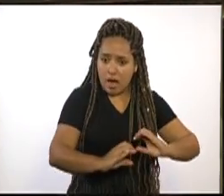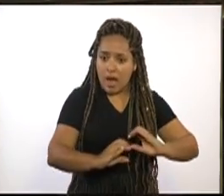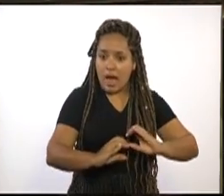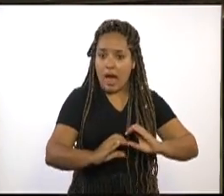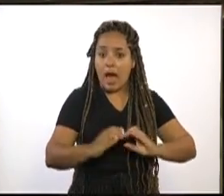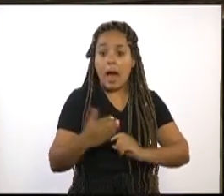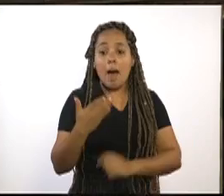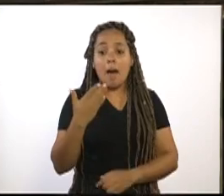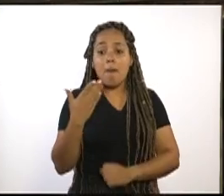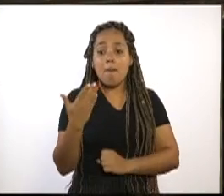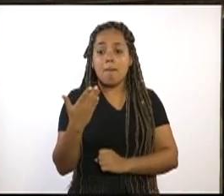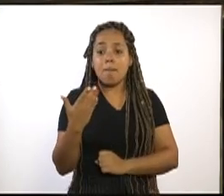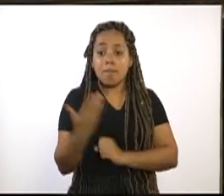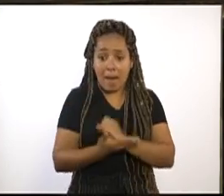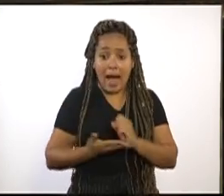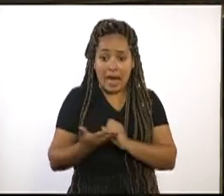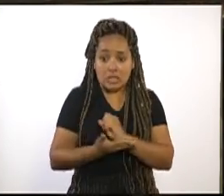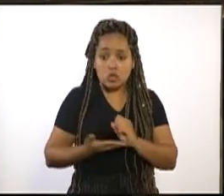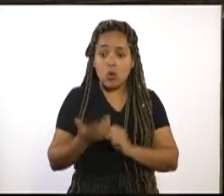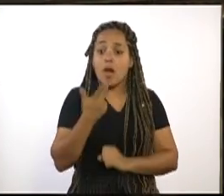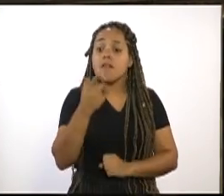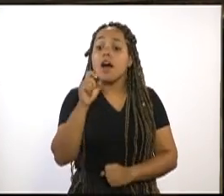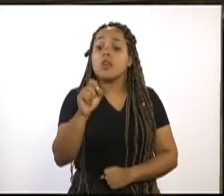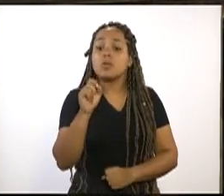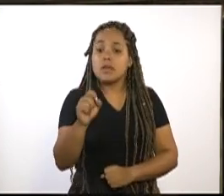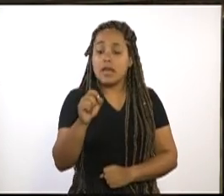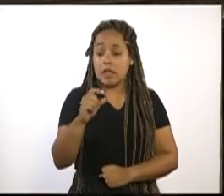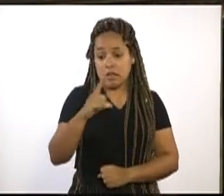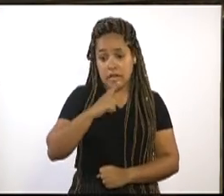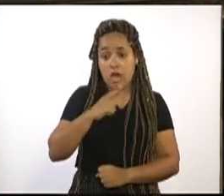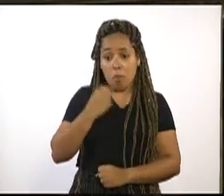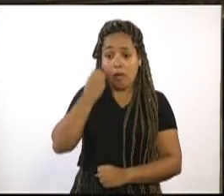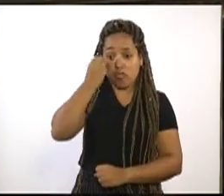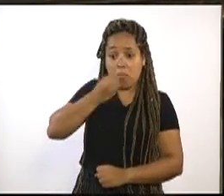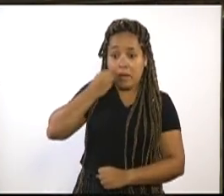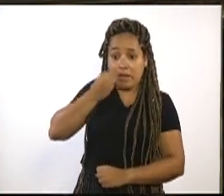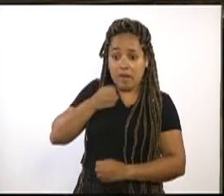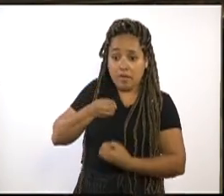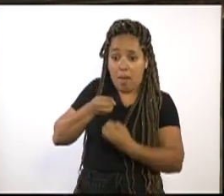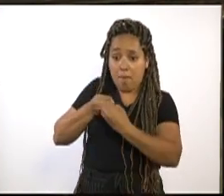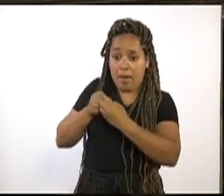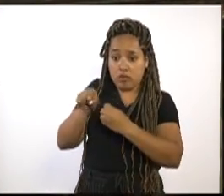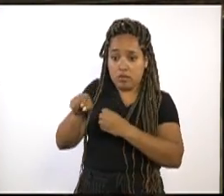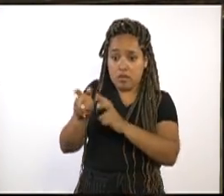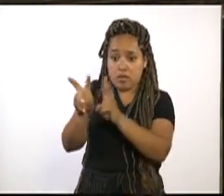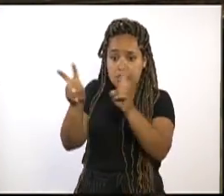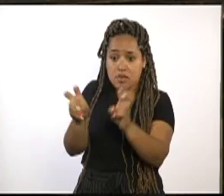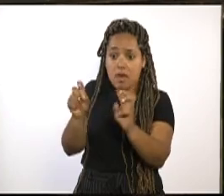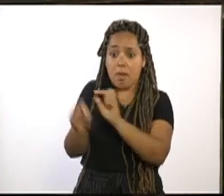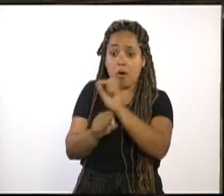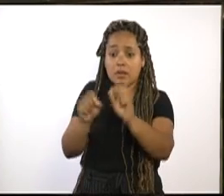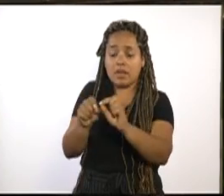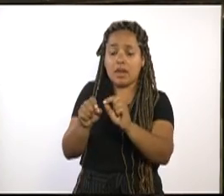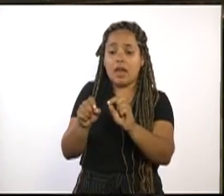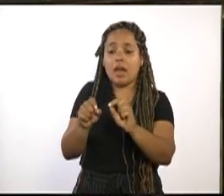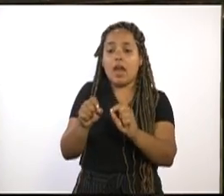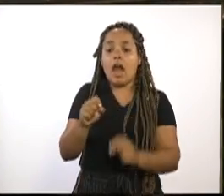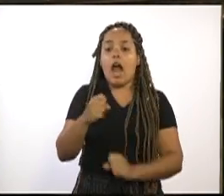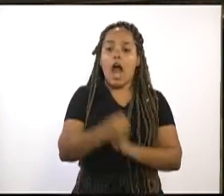uma experiência muito próxima desse tema. Desde o ano de 2000 até o ano